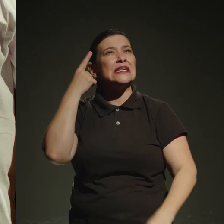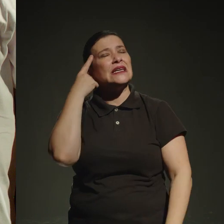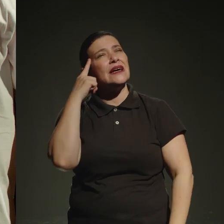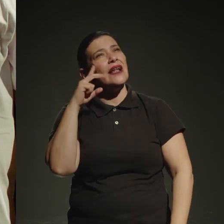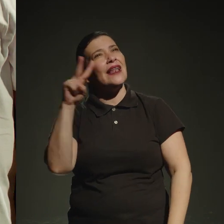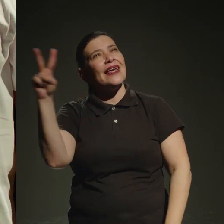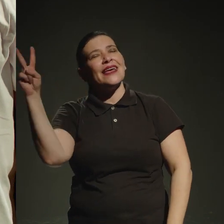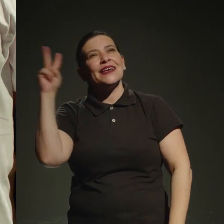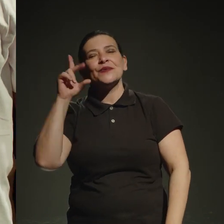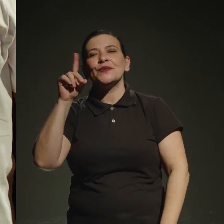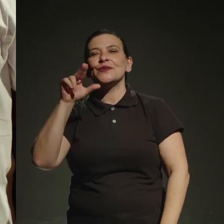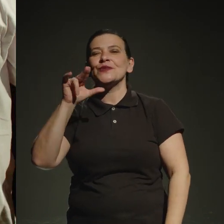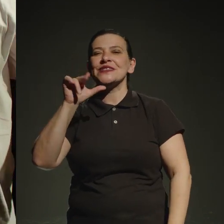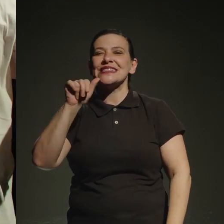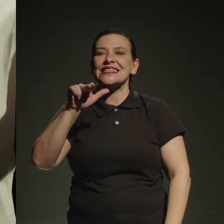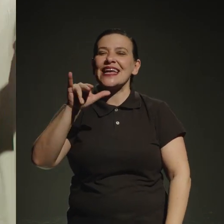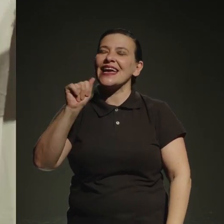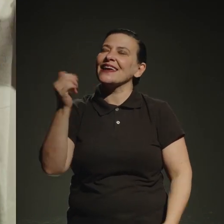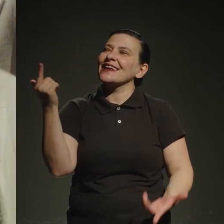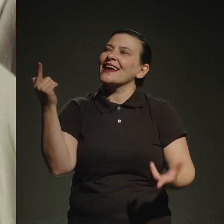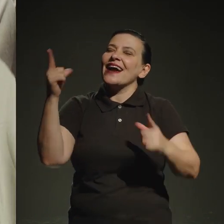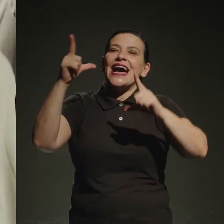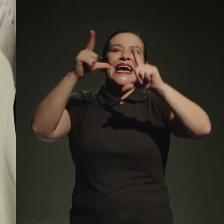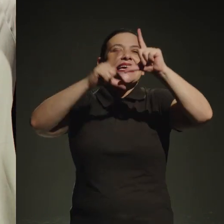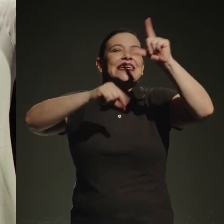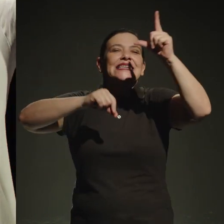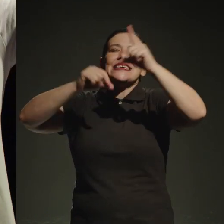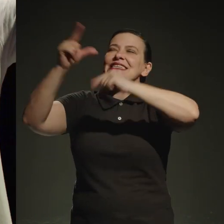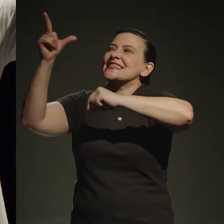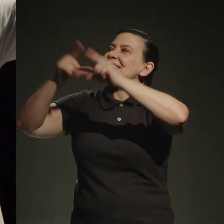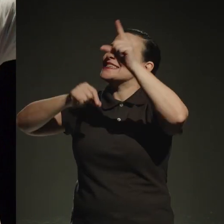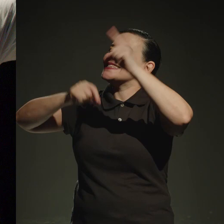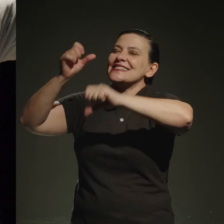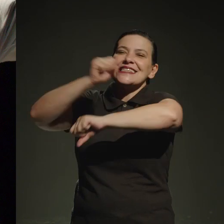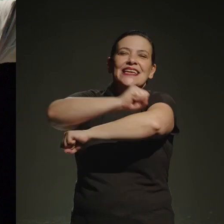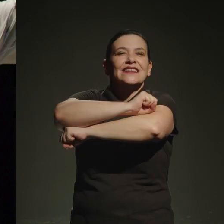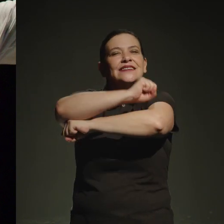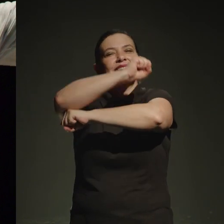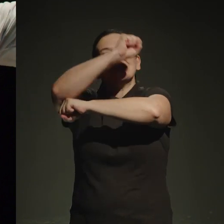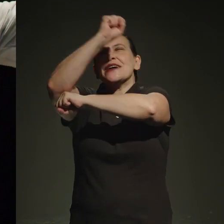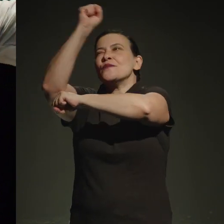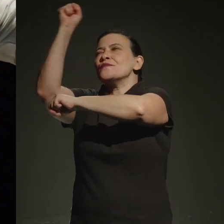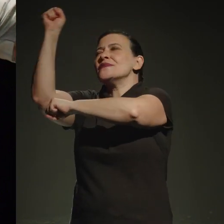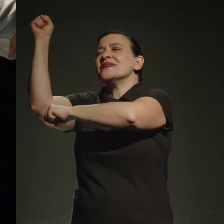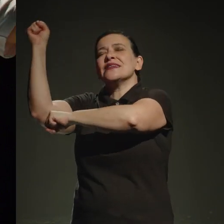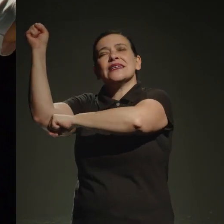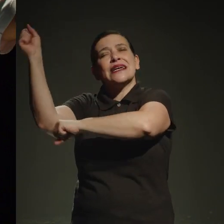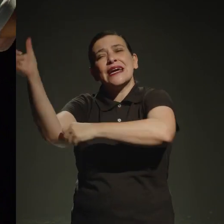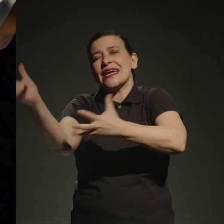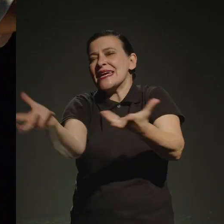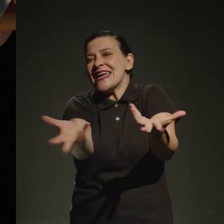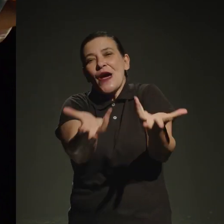Quixote. Dulcineia, minha estrela da manhã. Pura ou degradada até